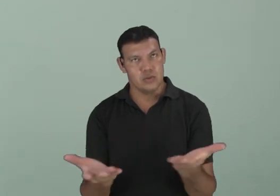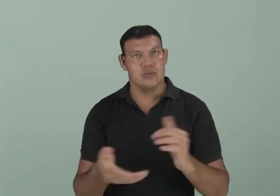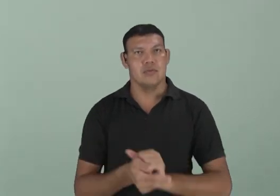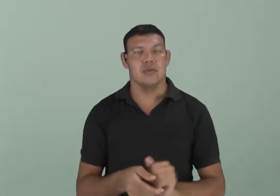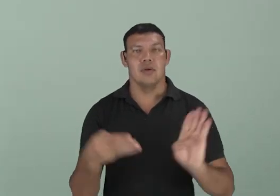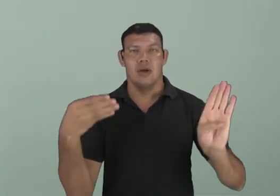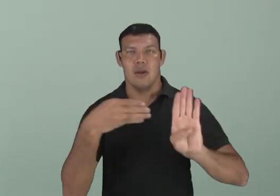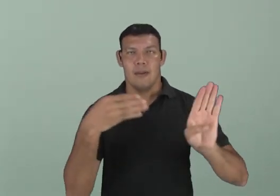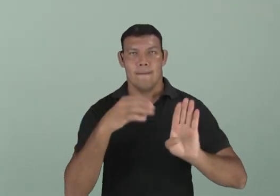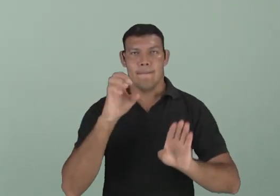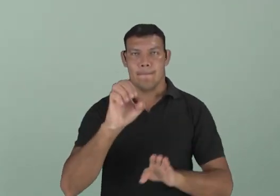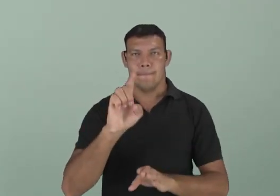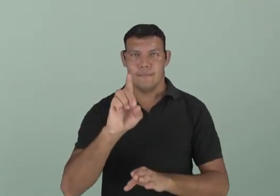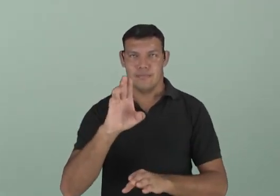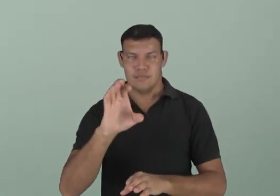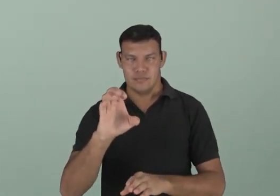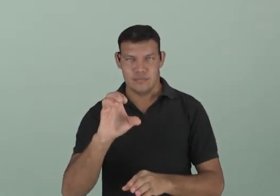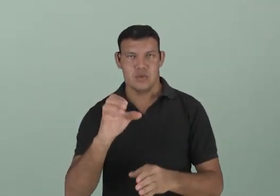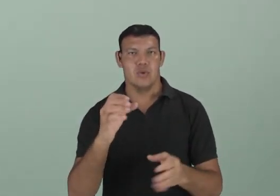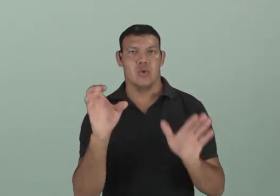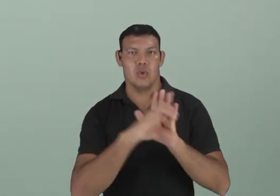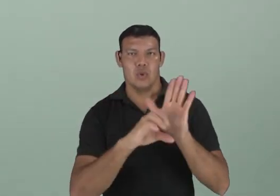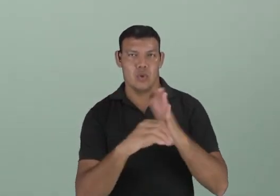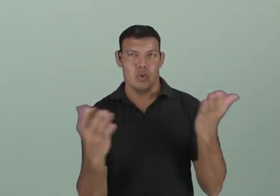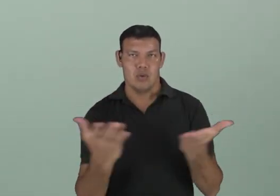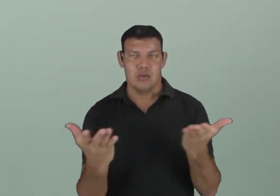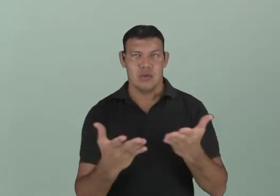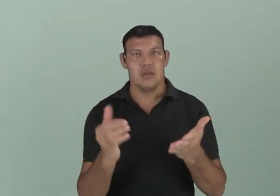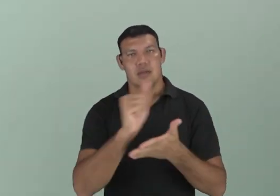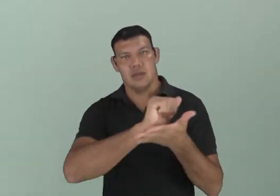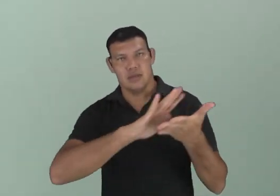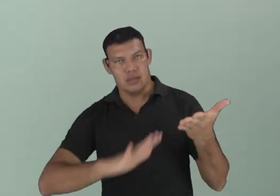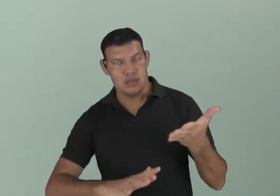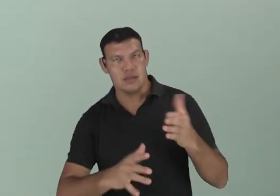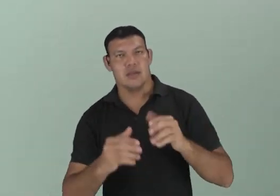para verificar esses conteúdos, exercícios,